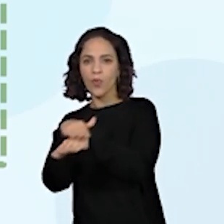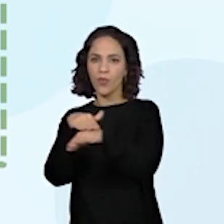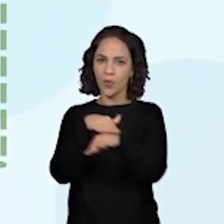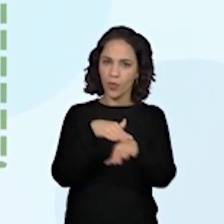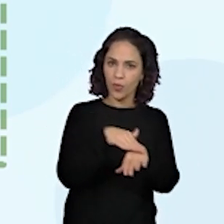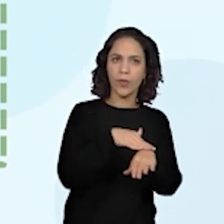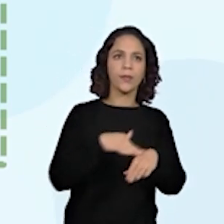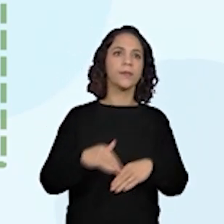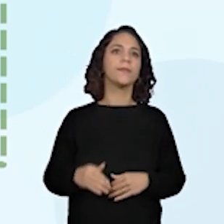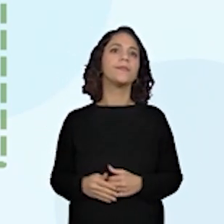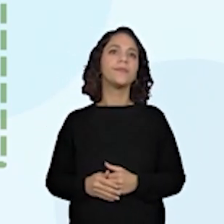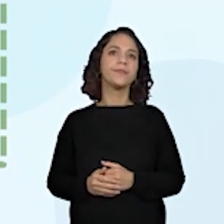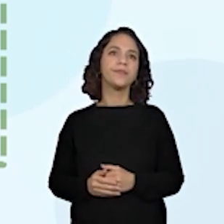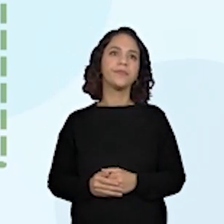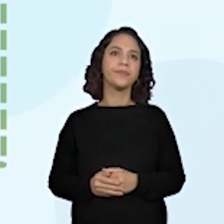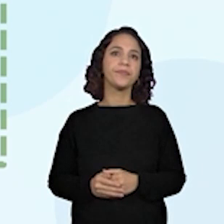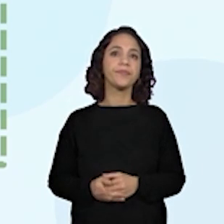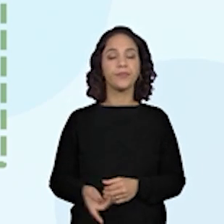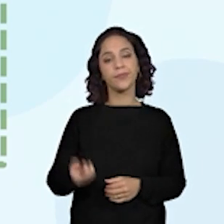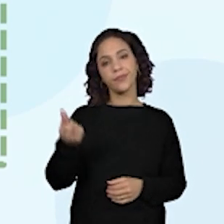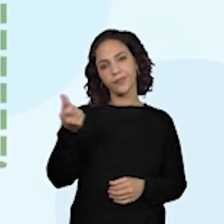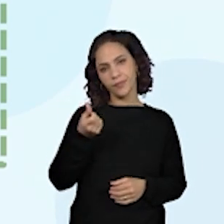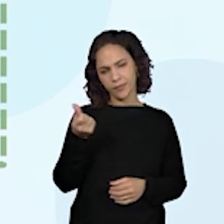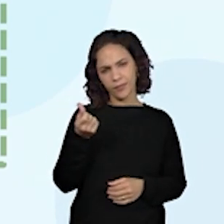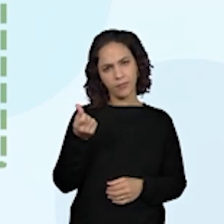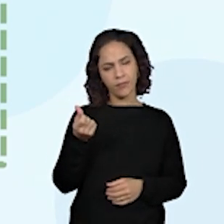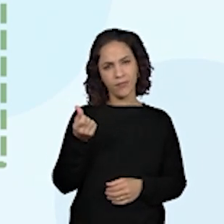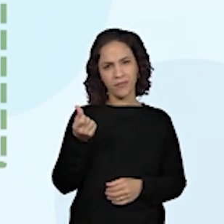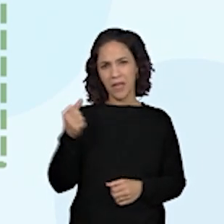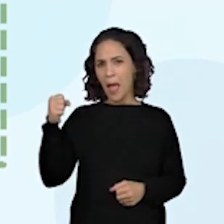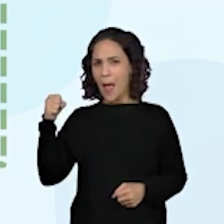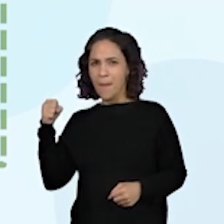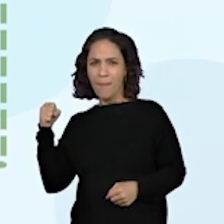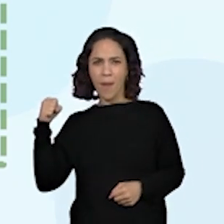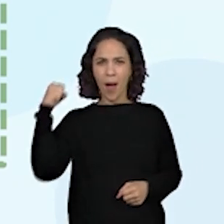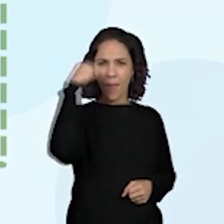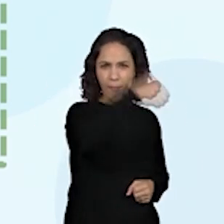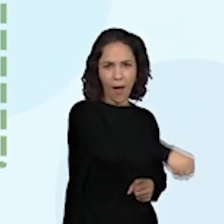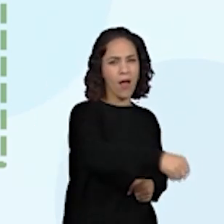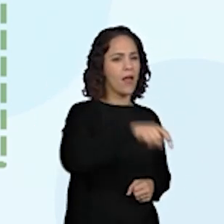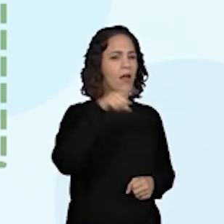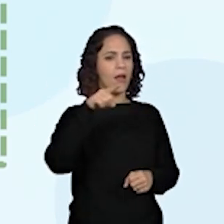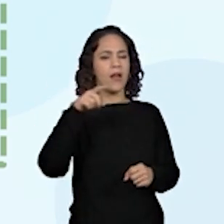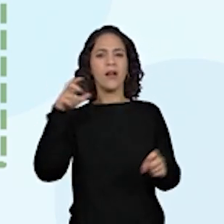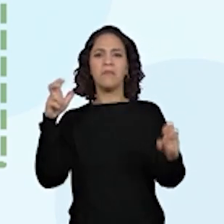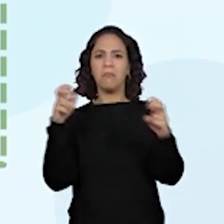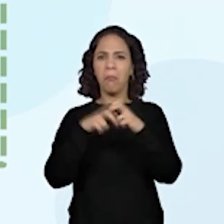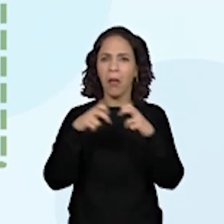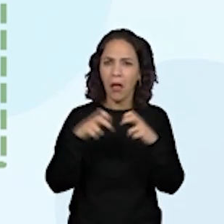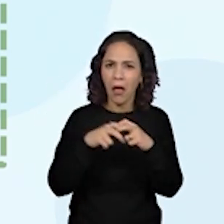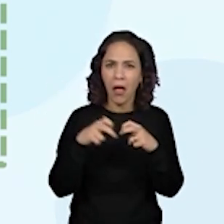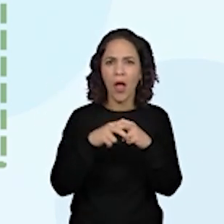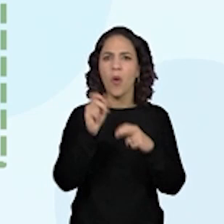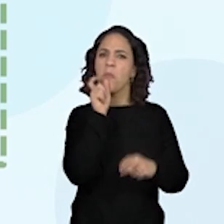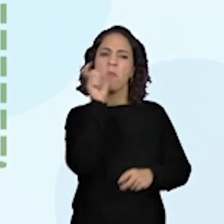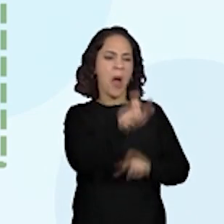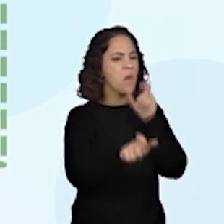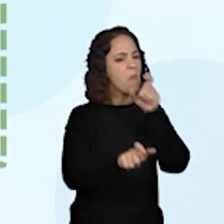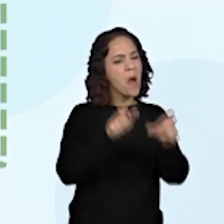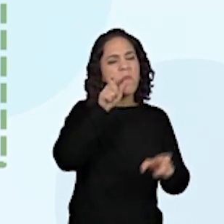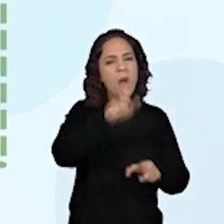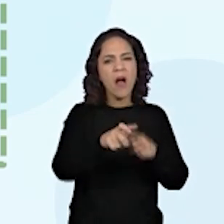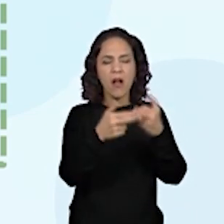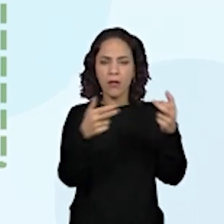também. 6. Não é permitido agredir física ou moralmente